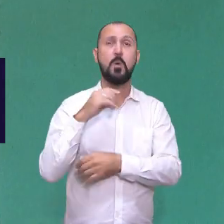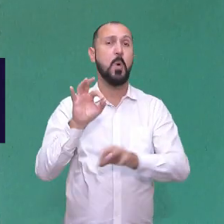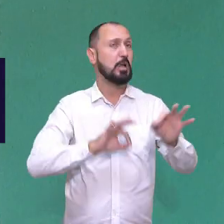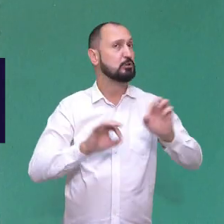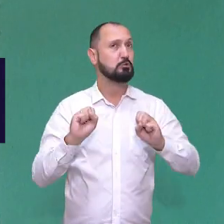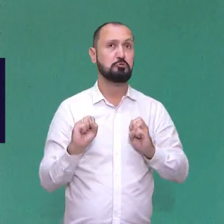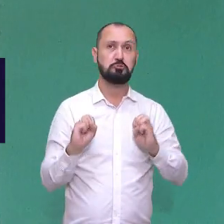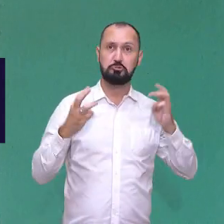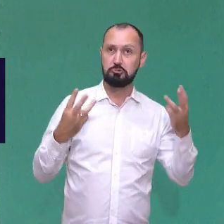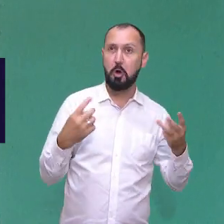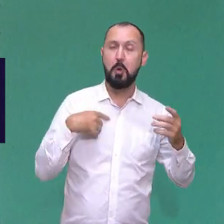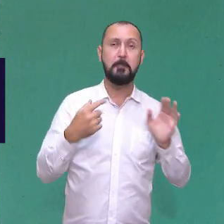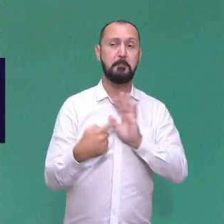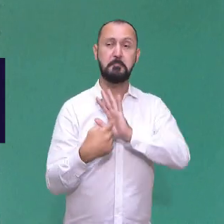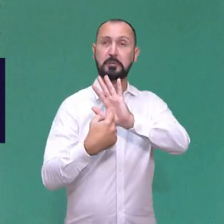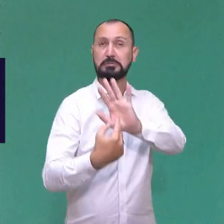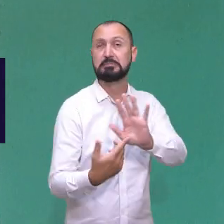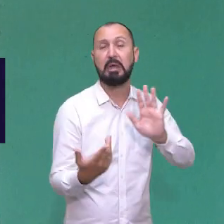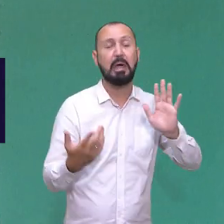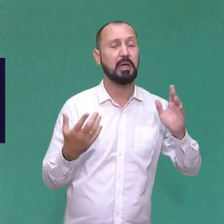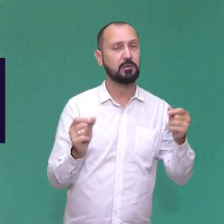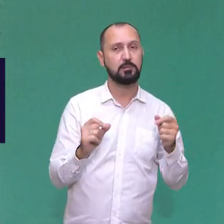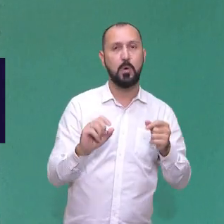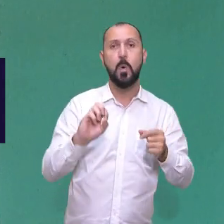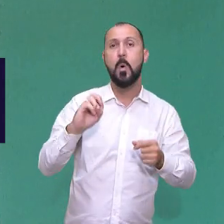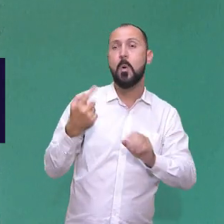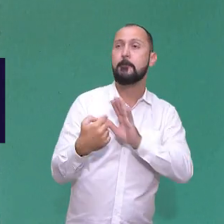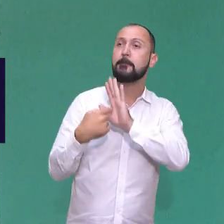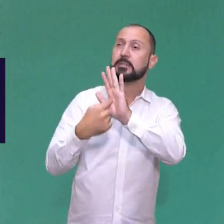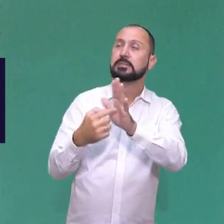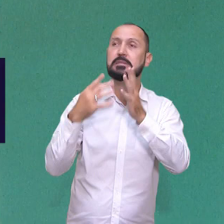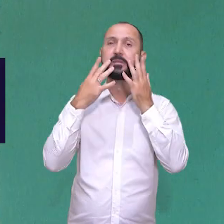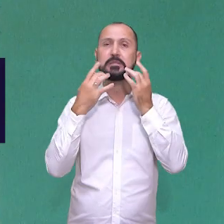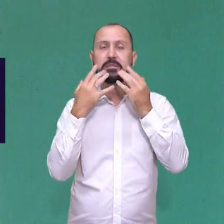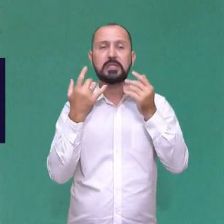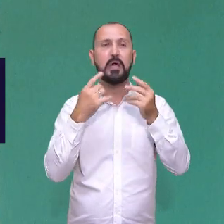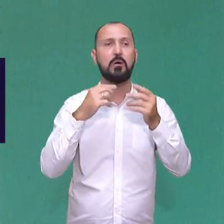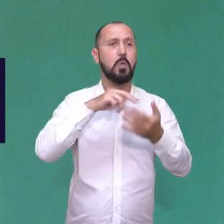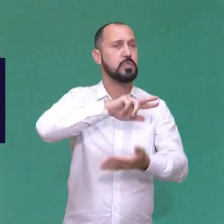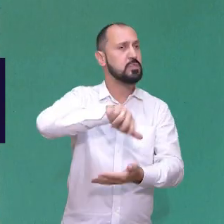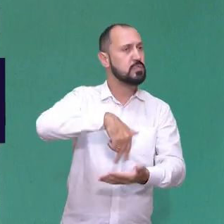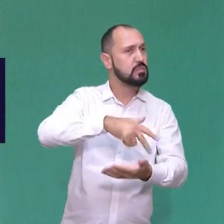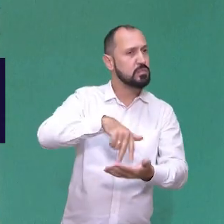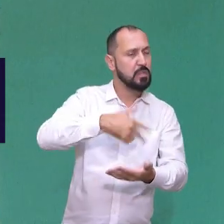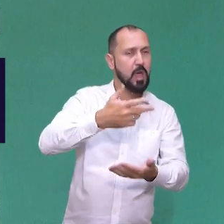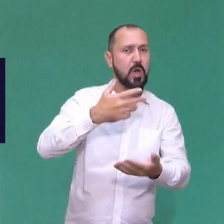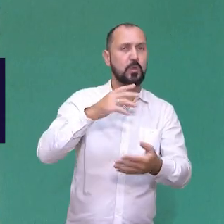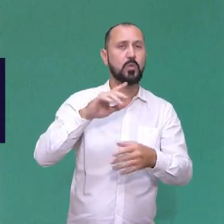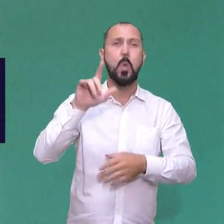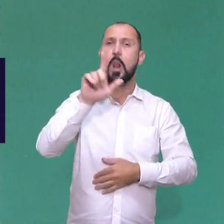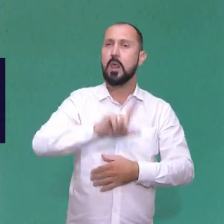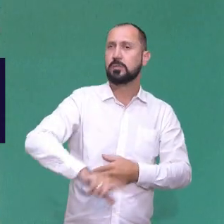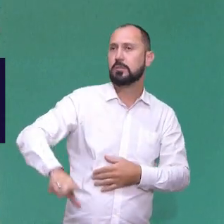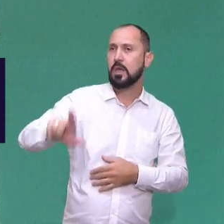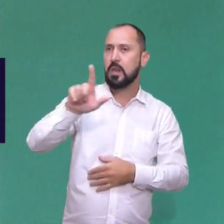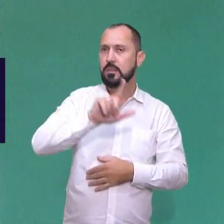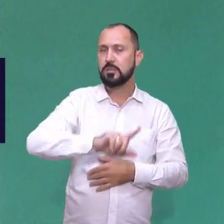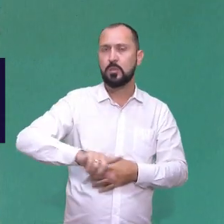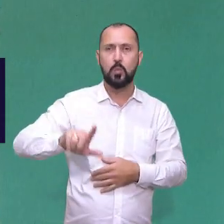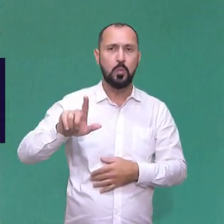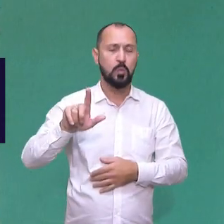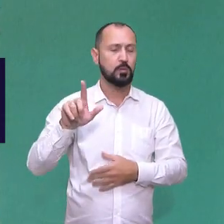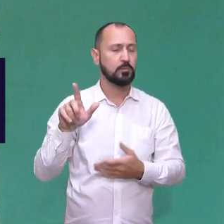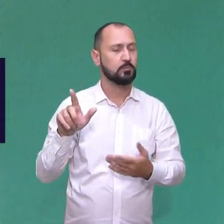fazer um show, ou uma performance, ou uma apresentação de um teatro, ou de dança, ou